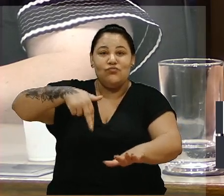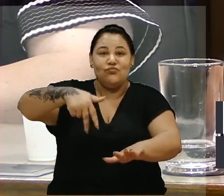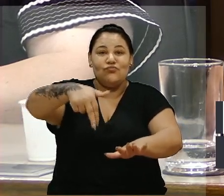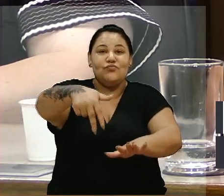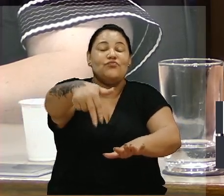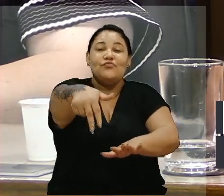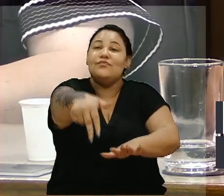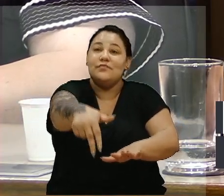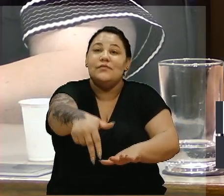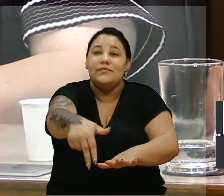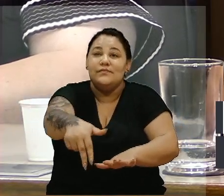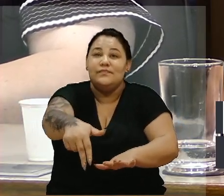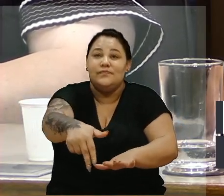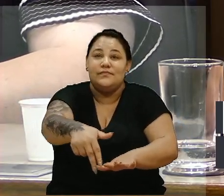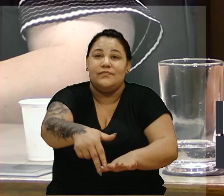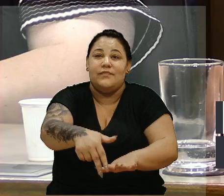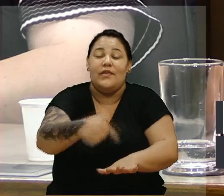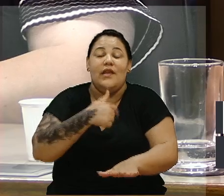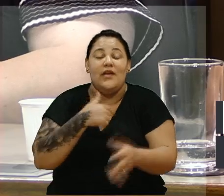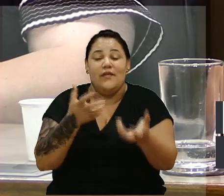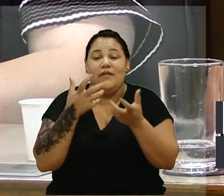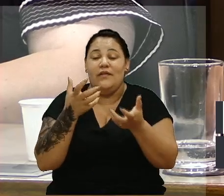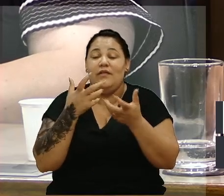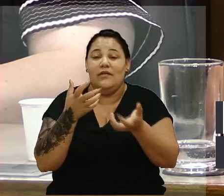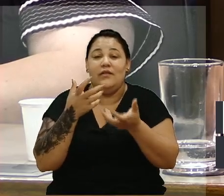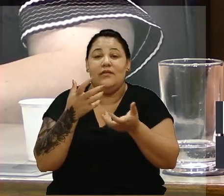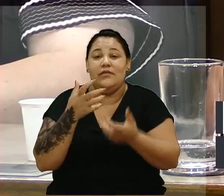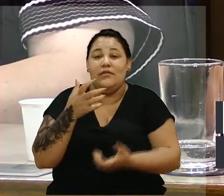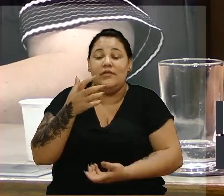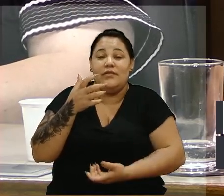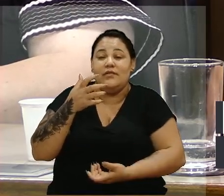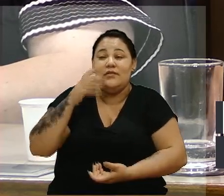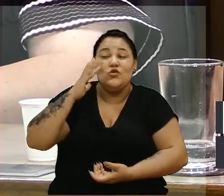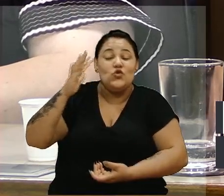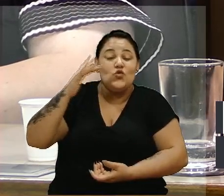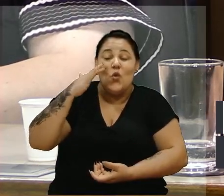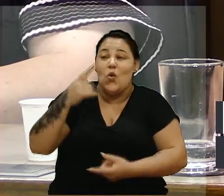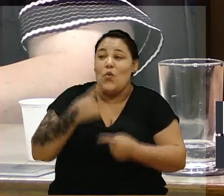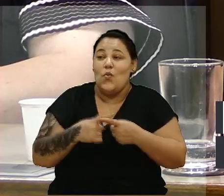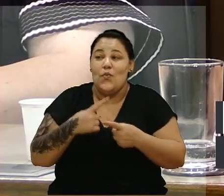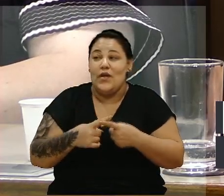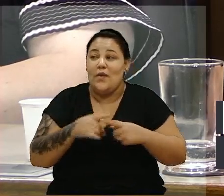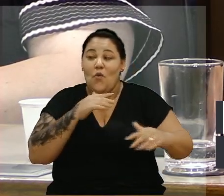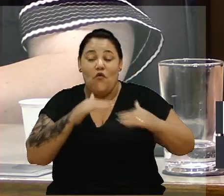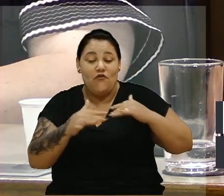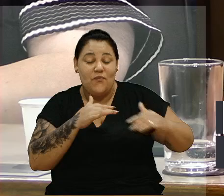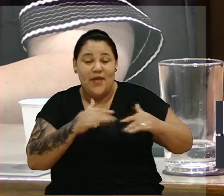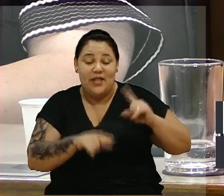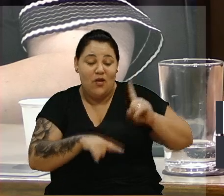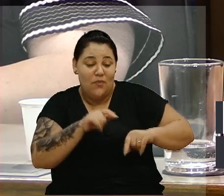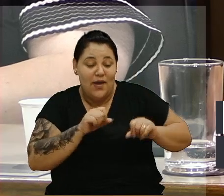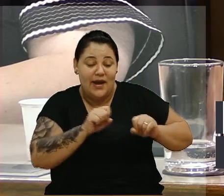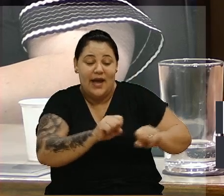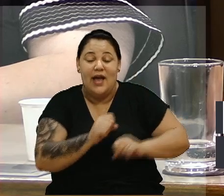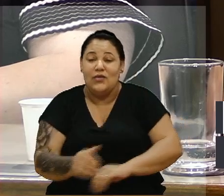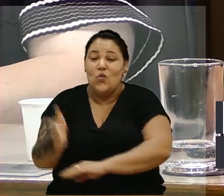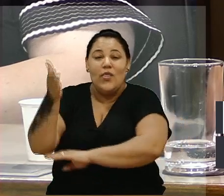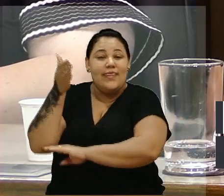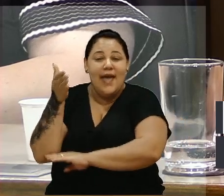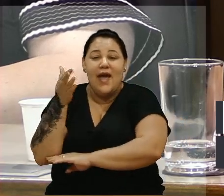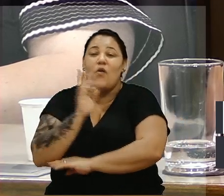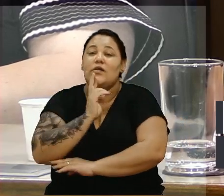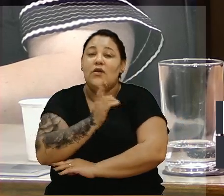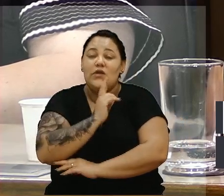vereador Frisso. Eu sonho com isso em Caxias, porque isso daqui vai movimentar o cara do mercado, o hotel, o restaurante,